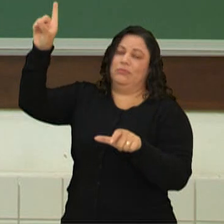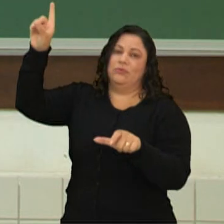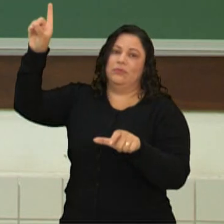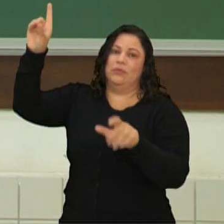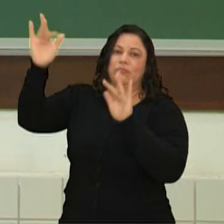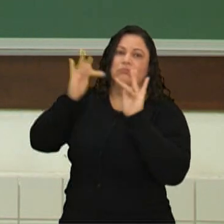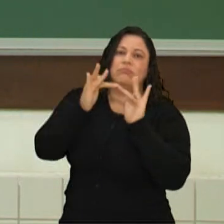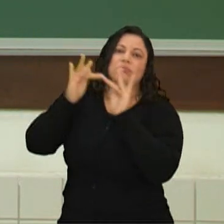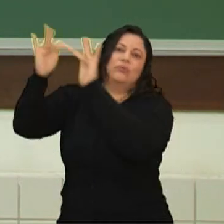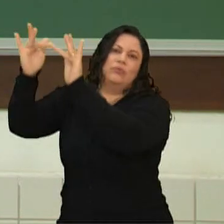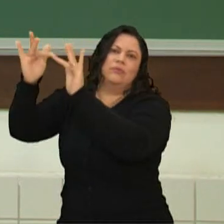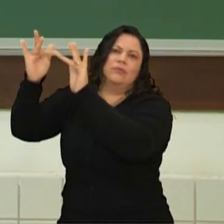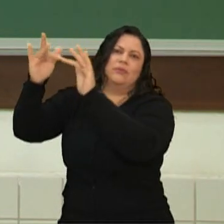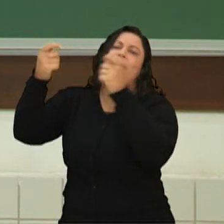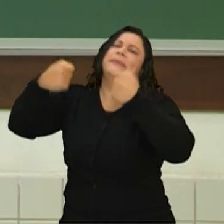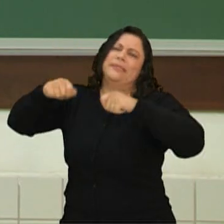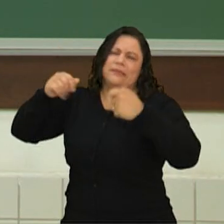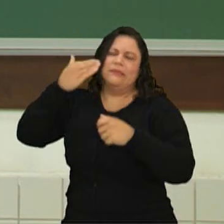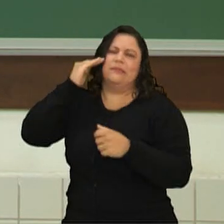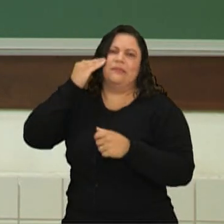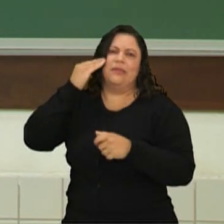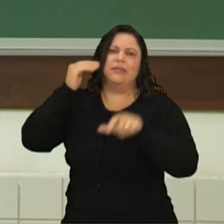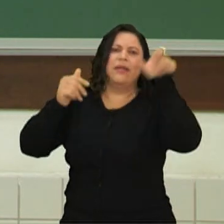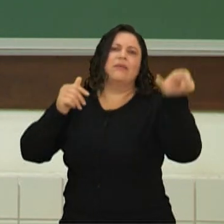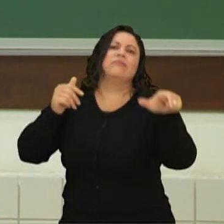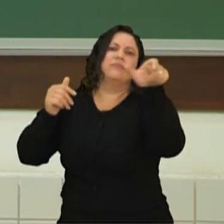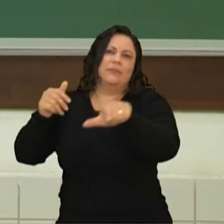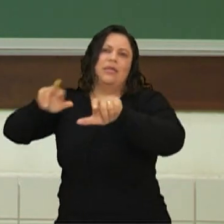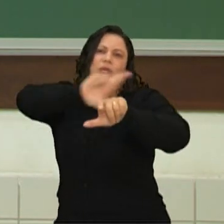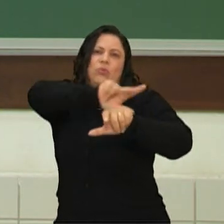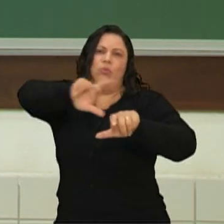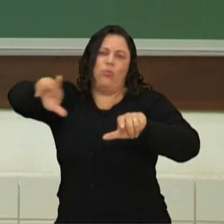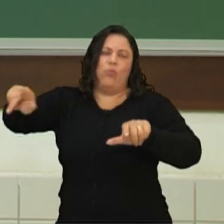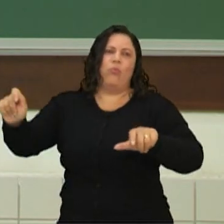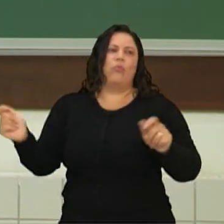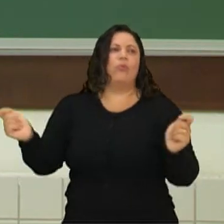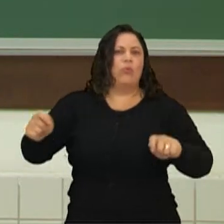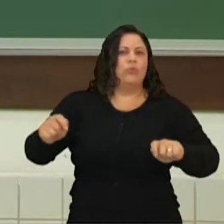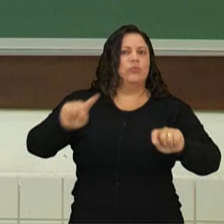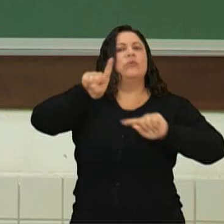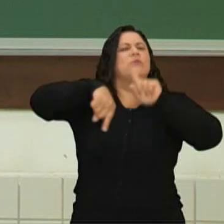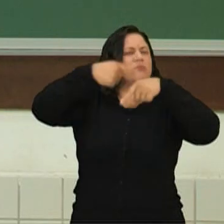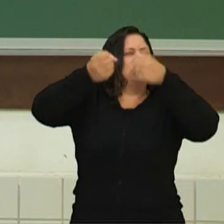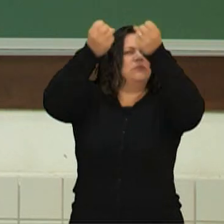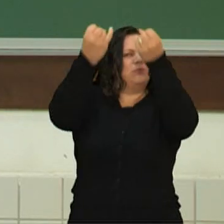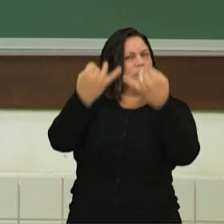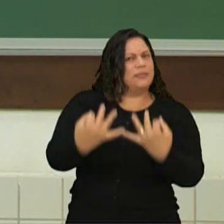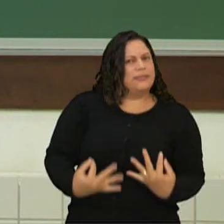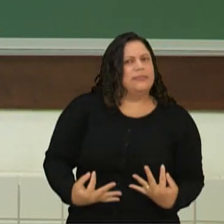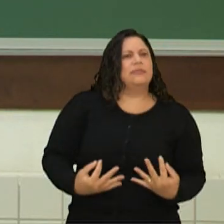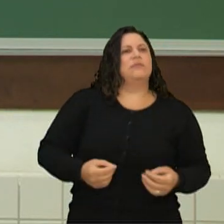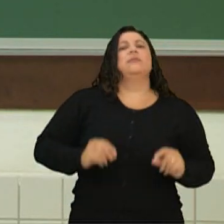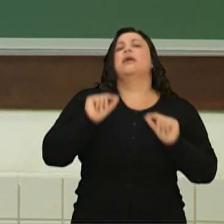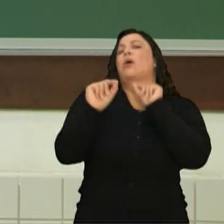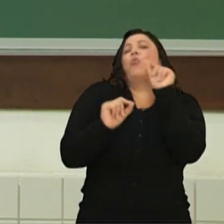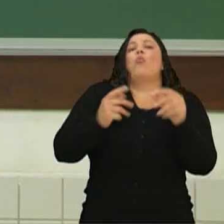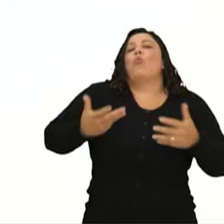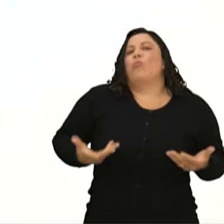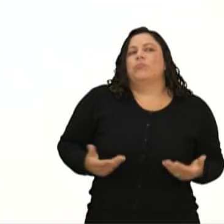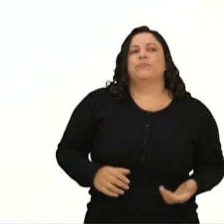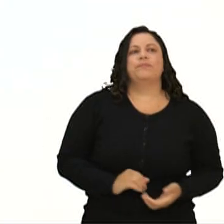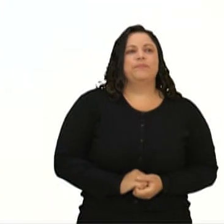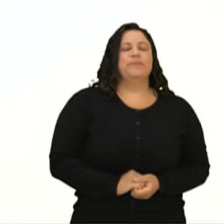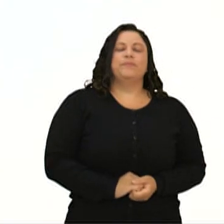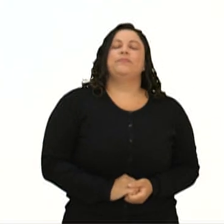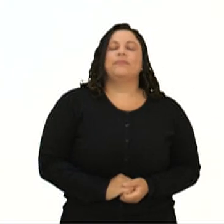que existe o outro indivíduo ao seu lado. Eu já vou explicar como que, de certa forma, é isso. O Sermão